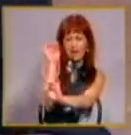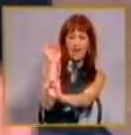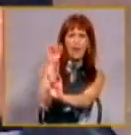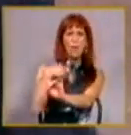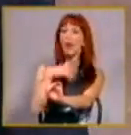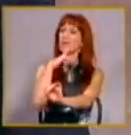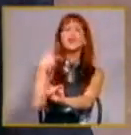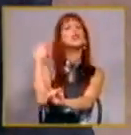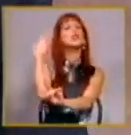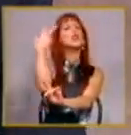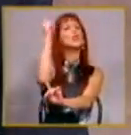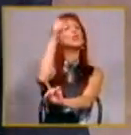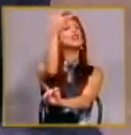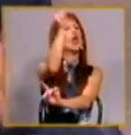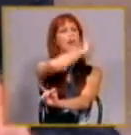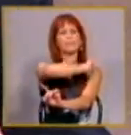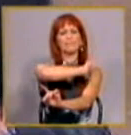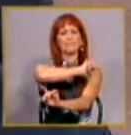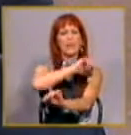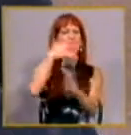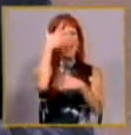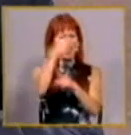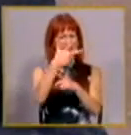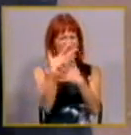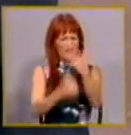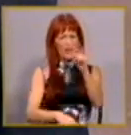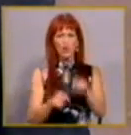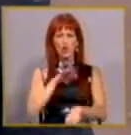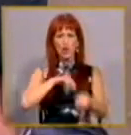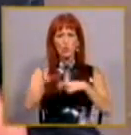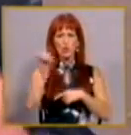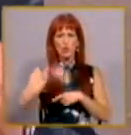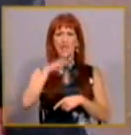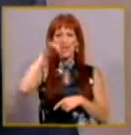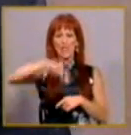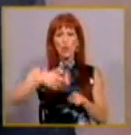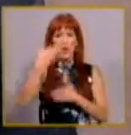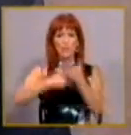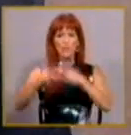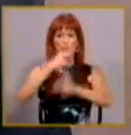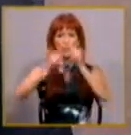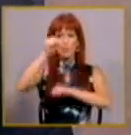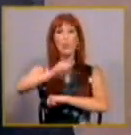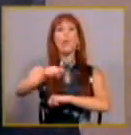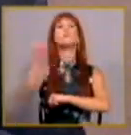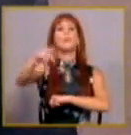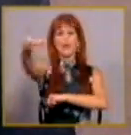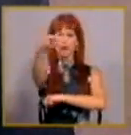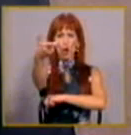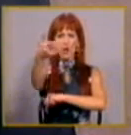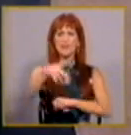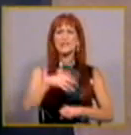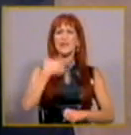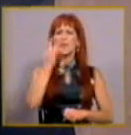para dizer que censura a Troika. Está gravado, foi o deputado José Junqueiro que disse aqui que esta era uma moção de censura também à Troika.